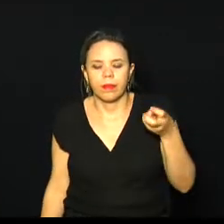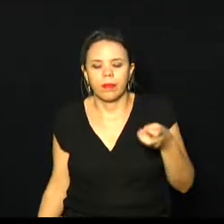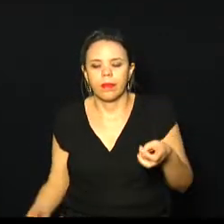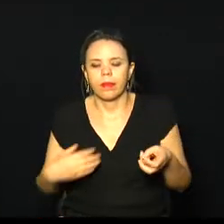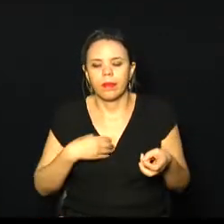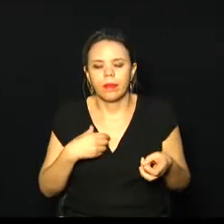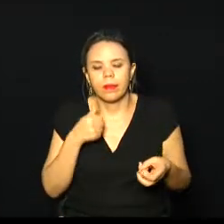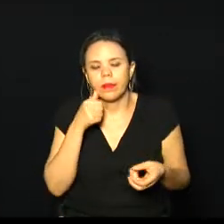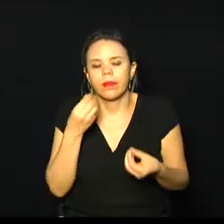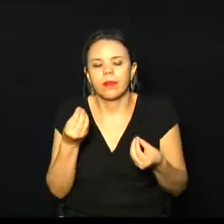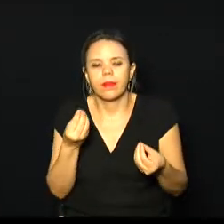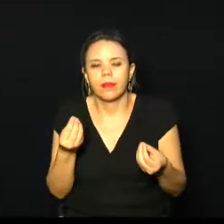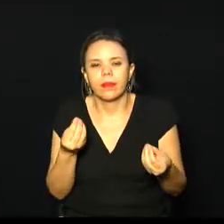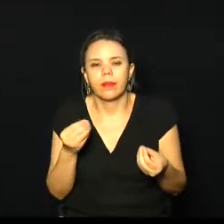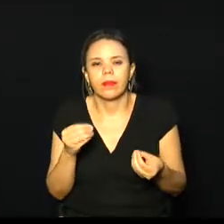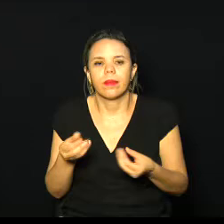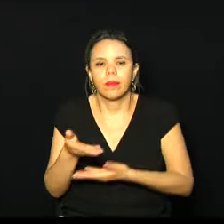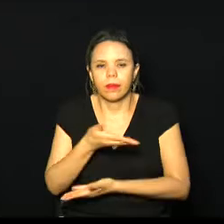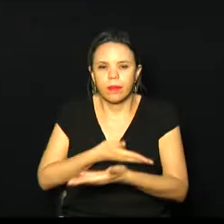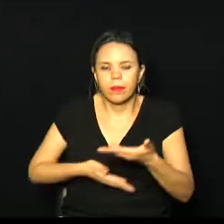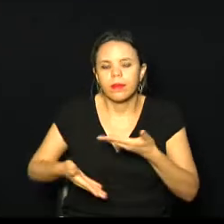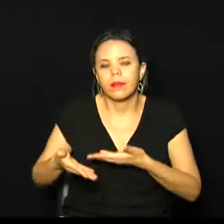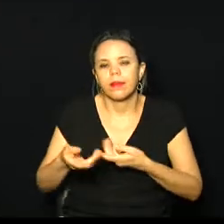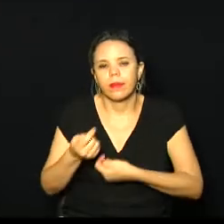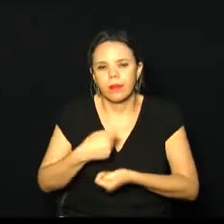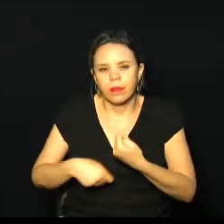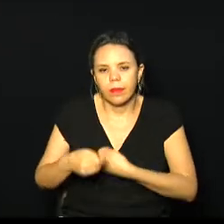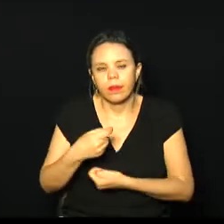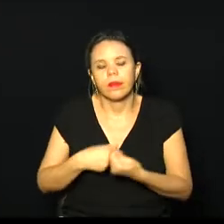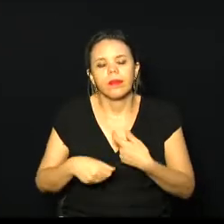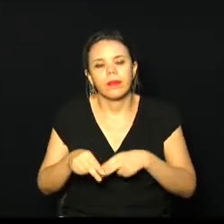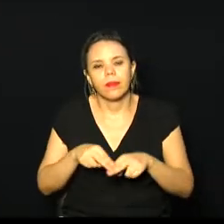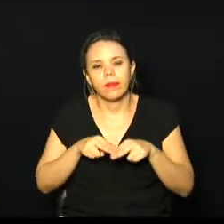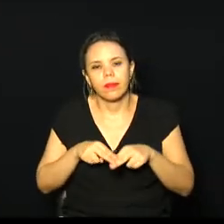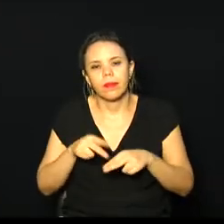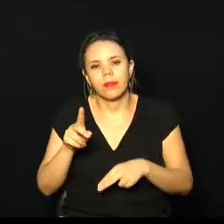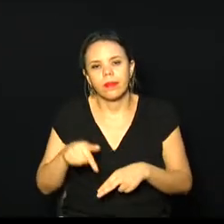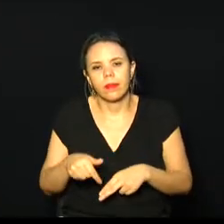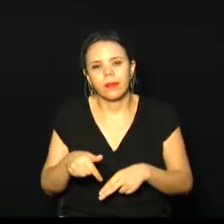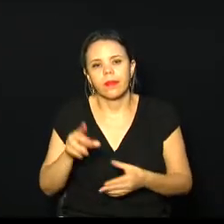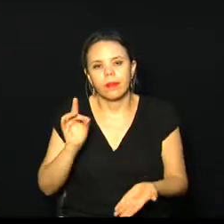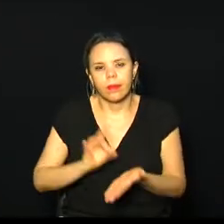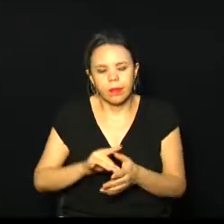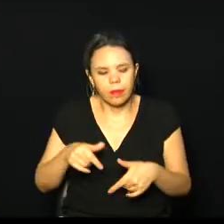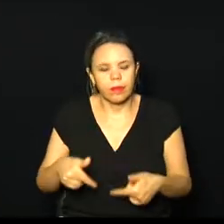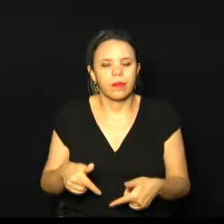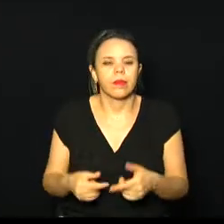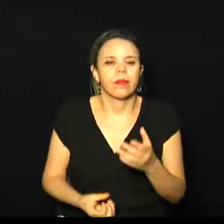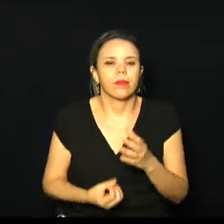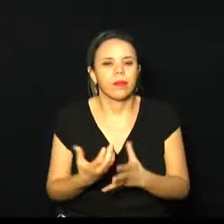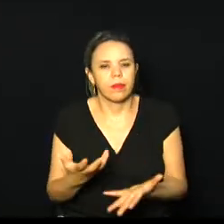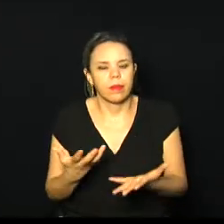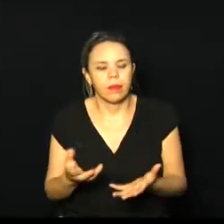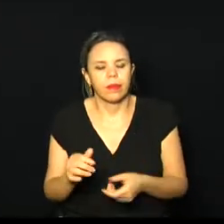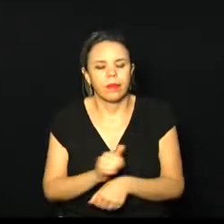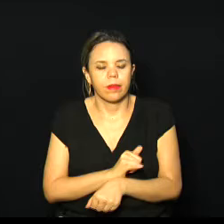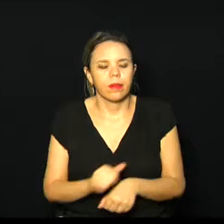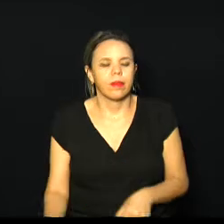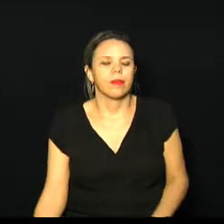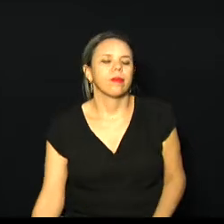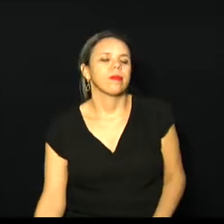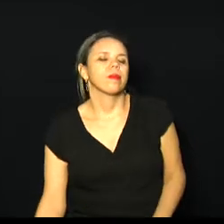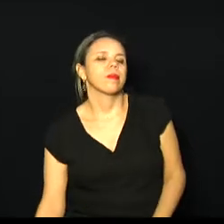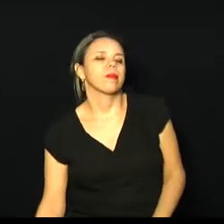hipossuficiência sociocultural ou econômica. Por isso é chamada de uma ação afirmativa, né? Ela cria essas formas para